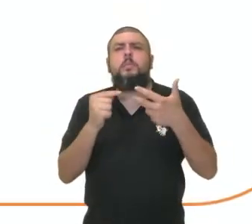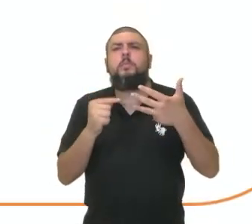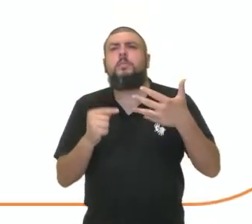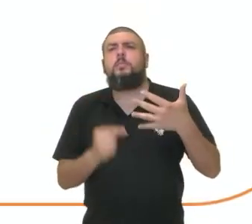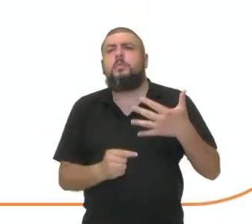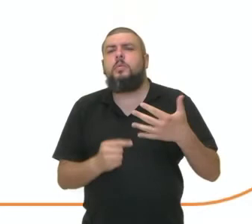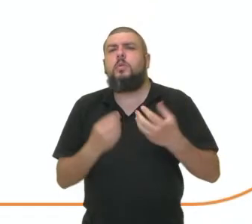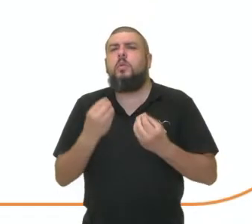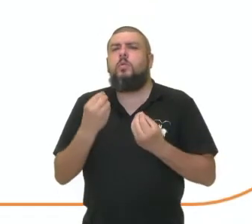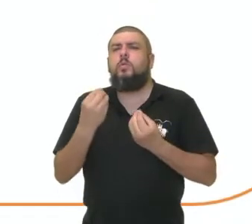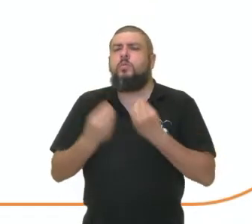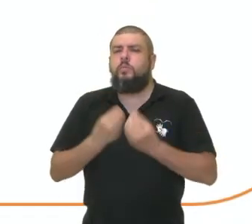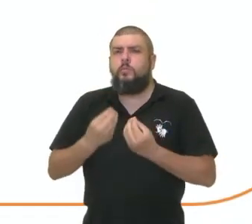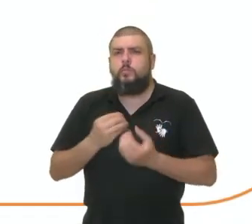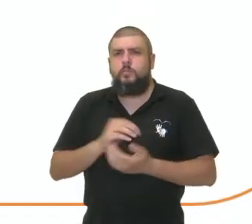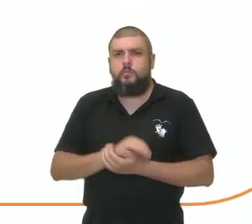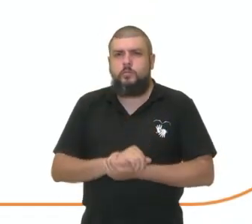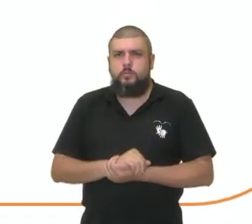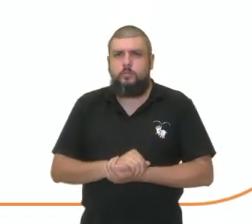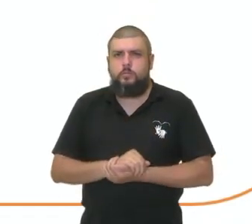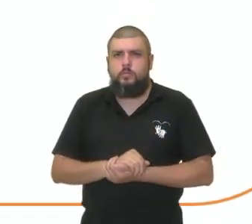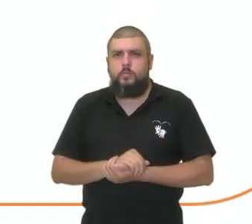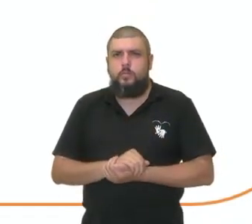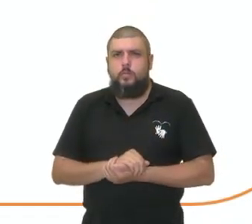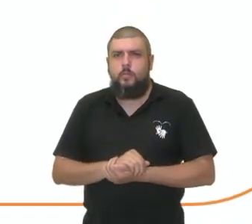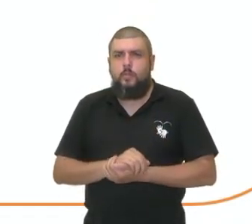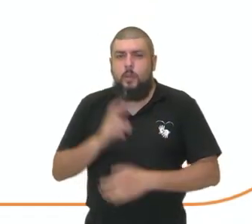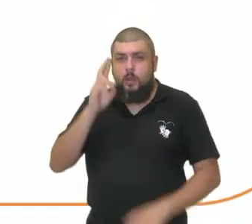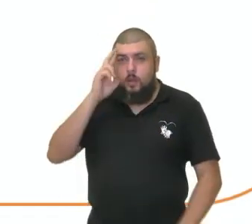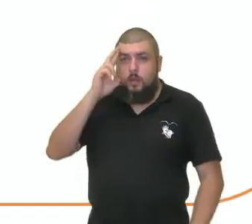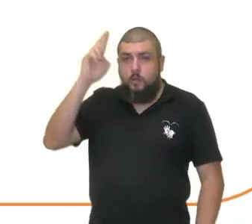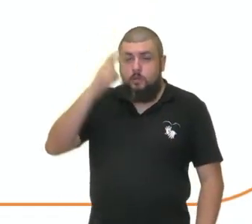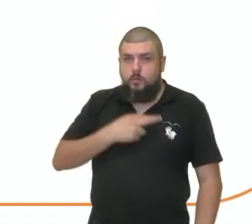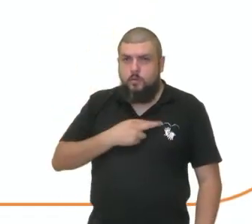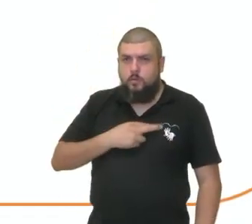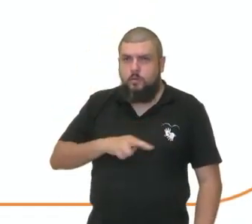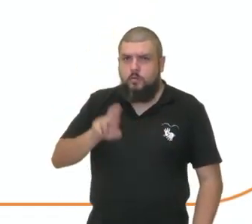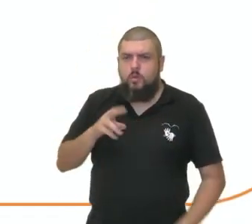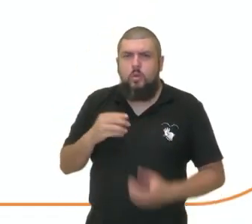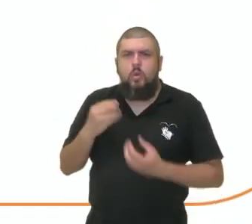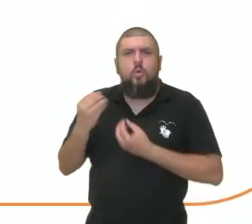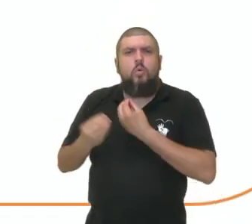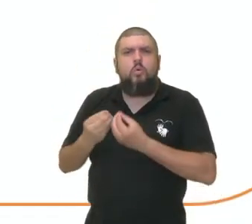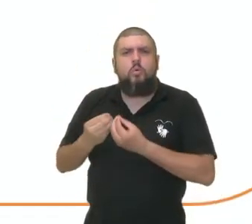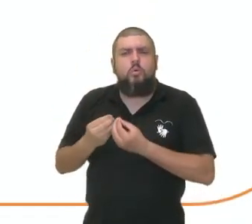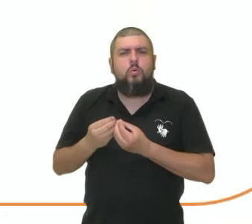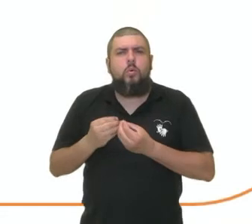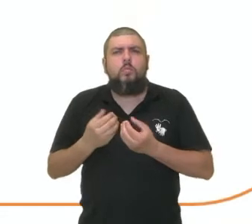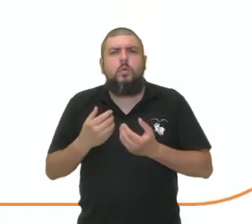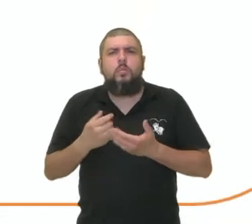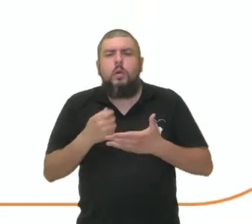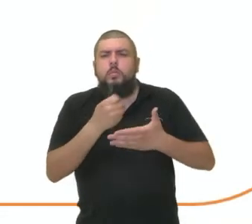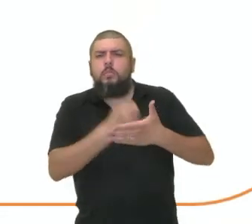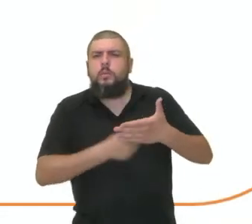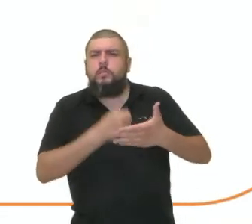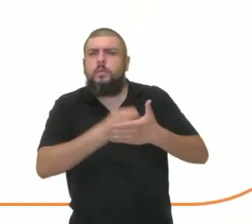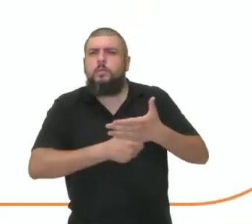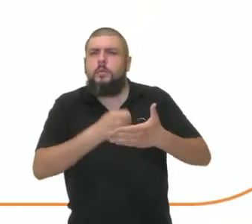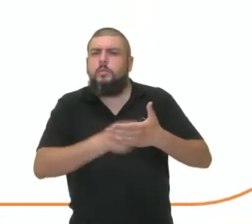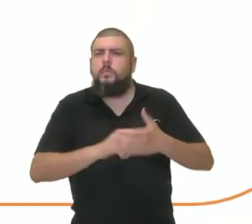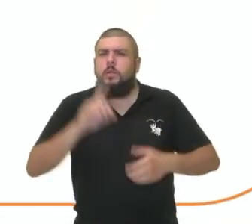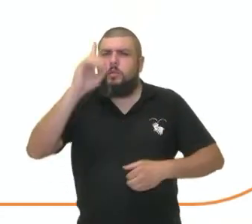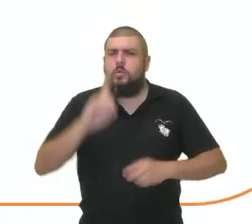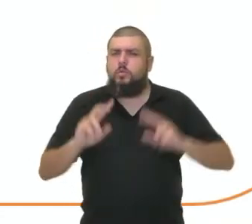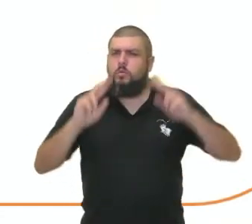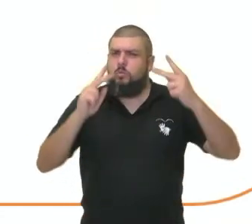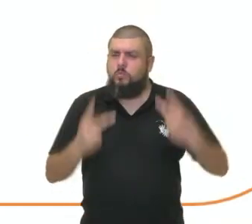um verdadeiro líder religioso? Qual a importância dos líderes religiosos na promoção dos direitos humanos? Então, escreva um texto de pelo